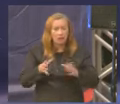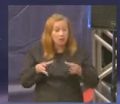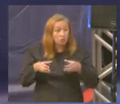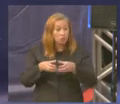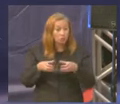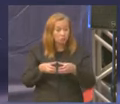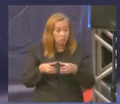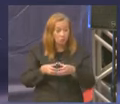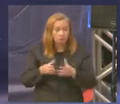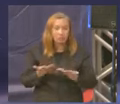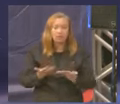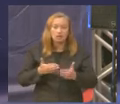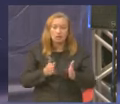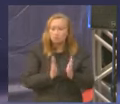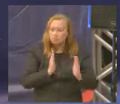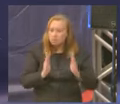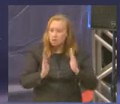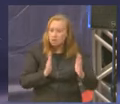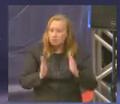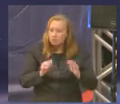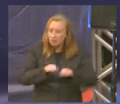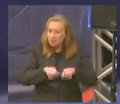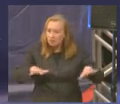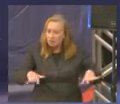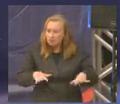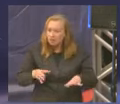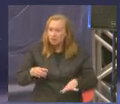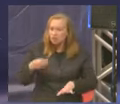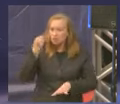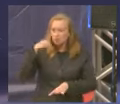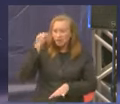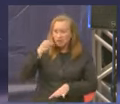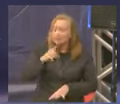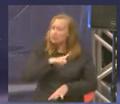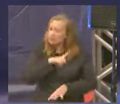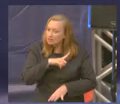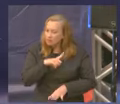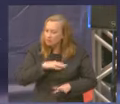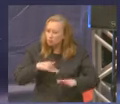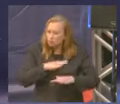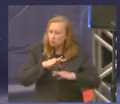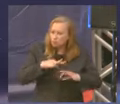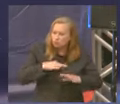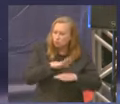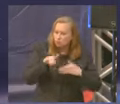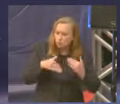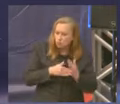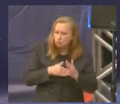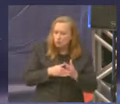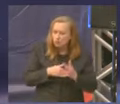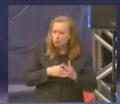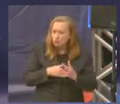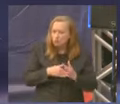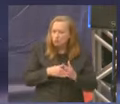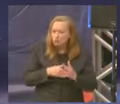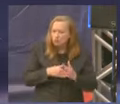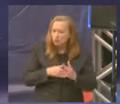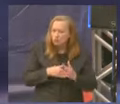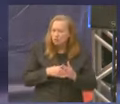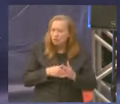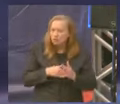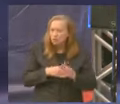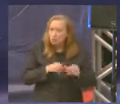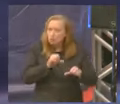equipe. Durante a pandemia, a gente acabou vivenciando toda essa